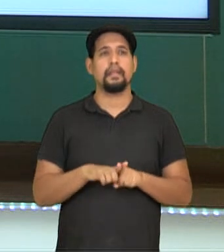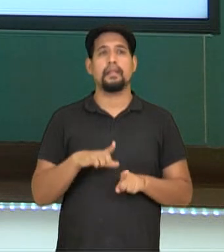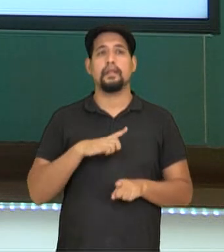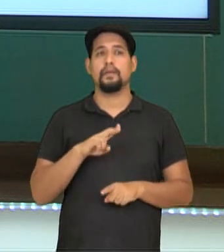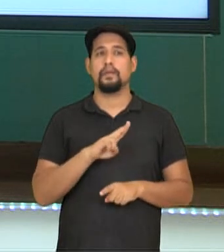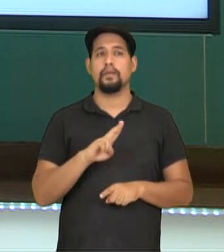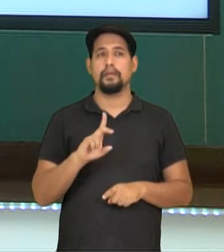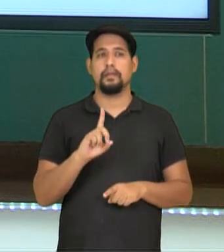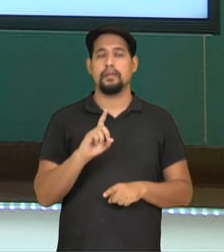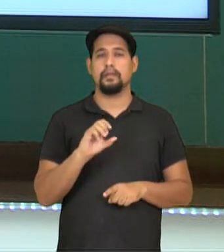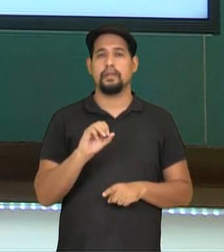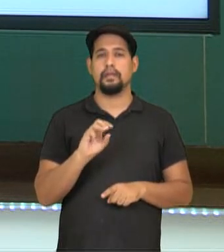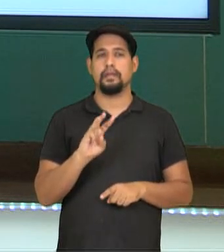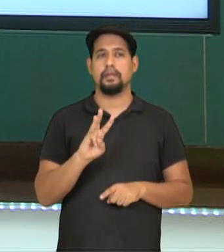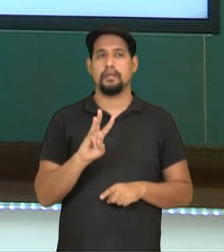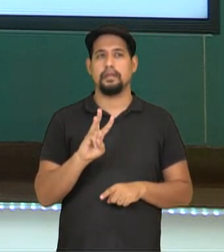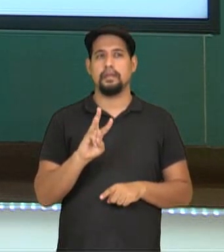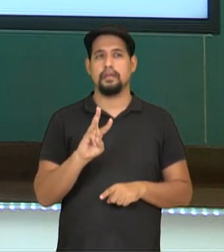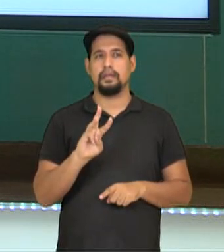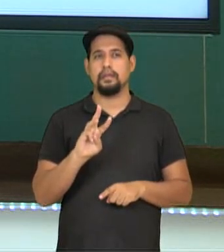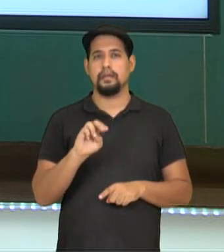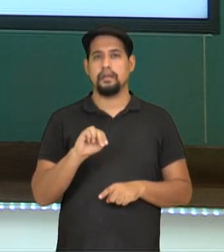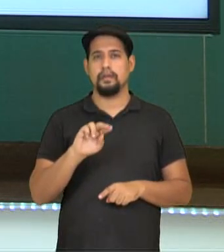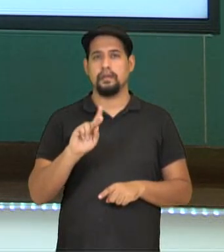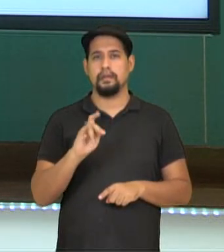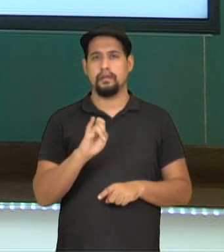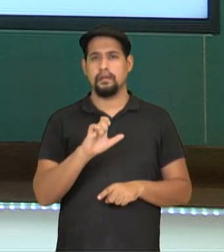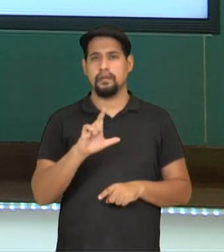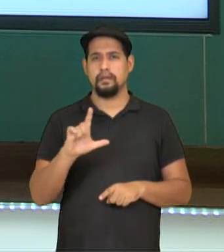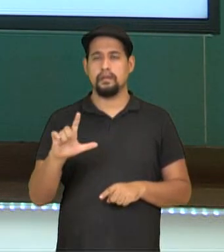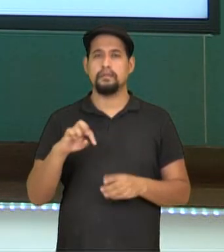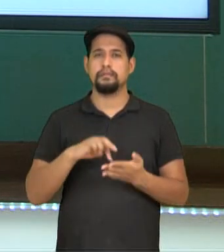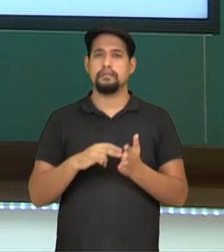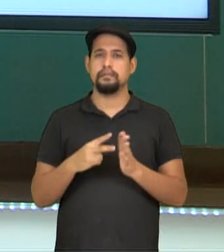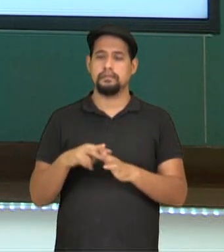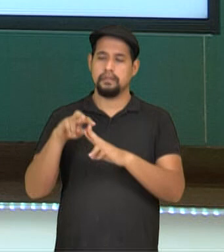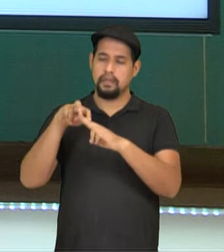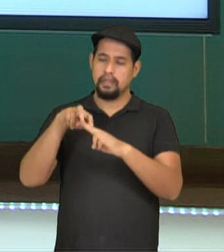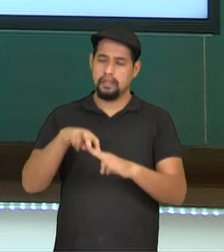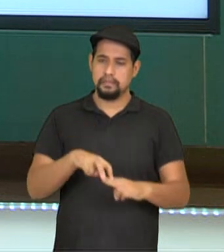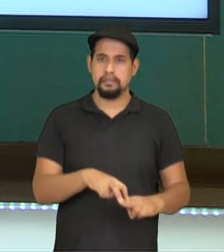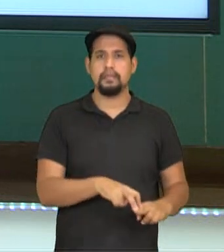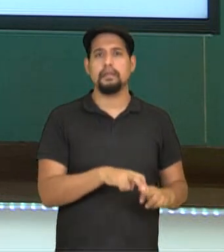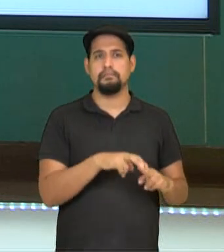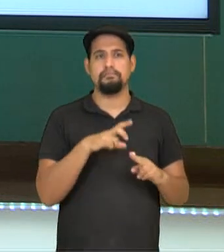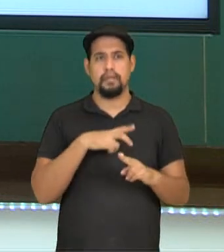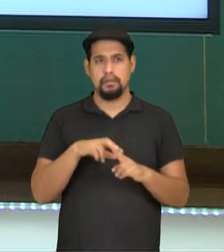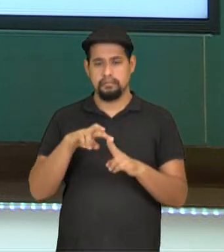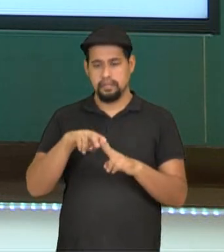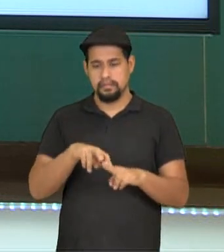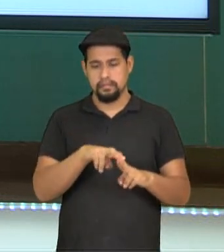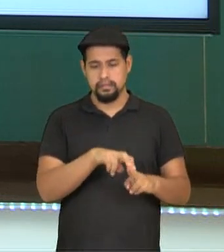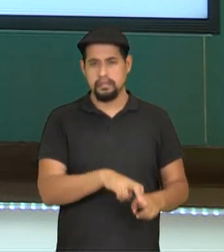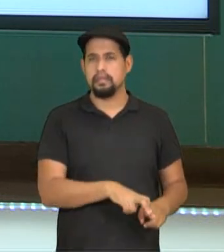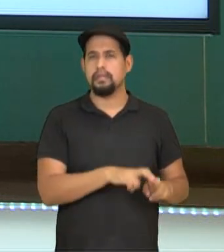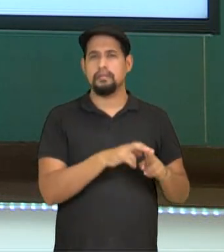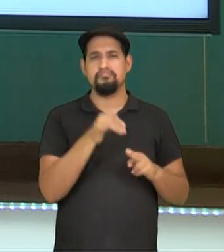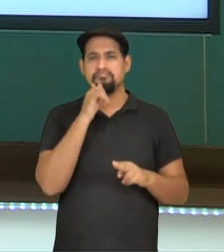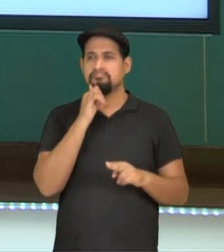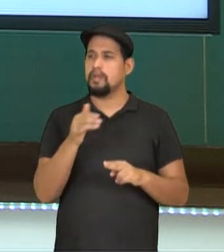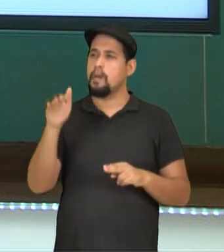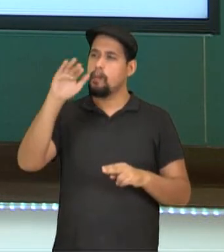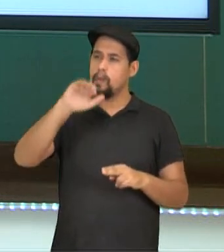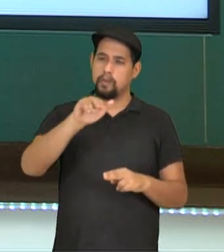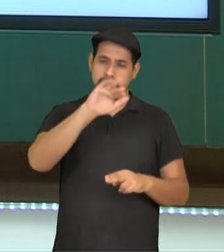downhill. O downhill é a modalidade de descida do skate, né? Descida de montanha ou